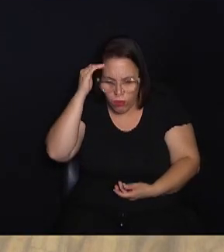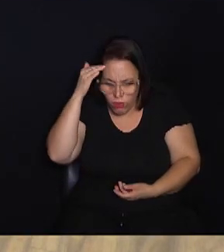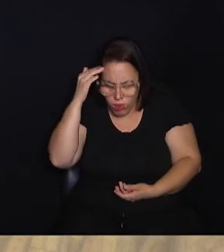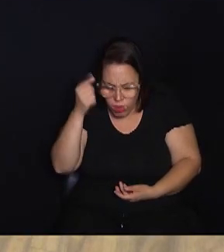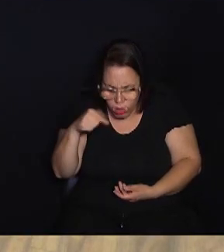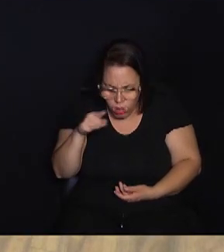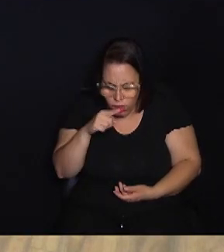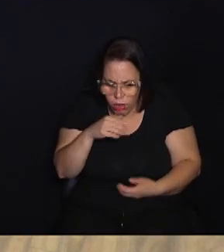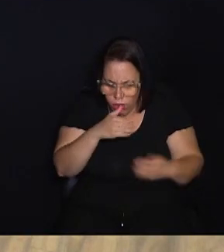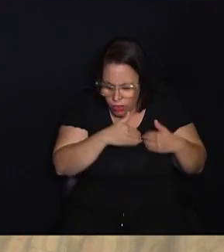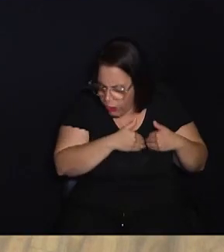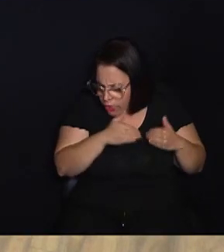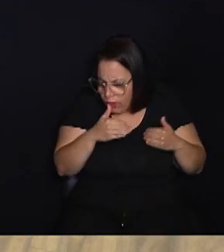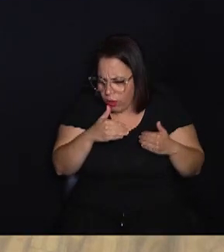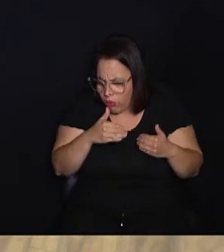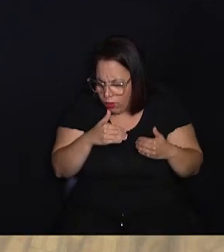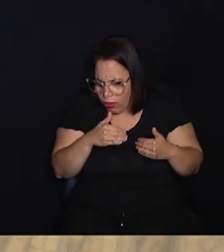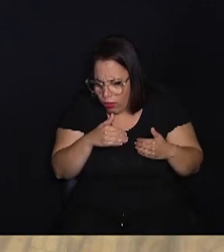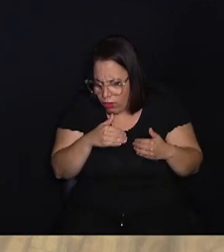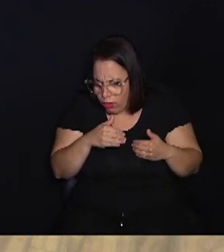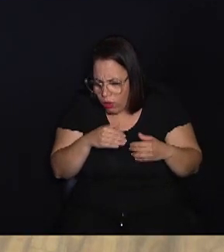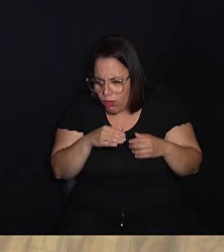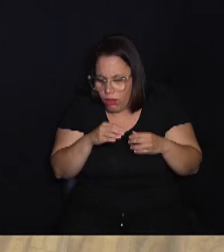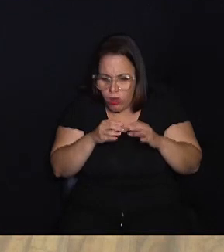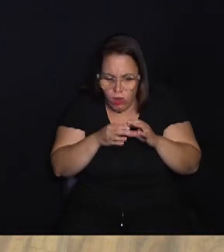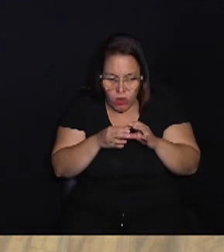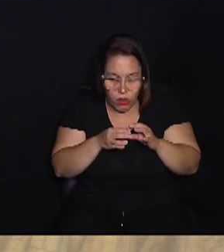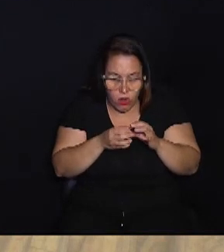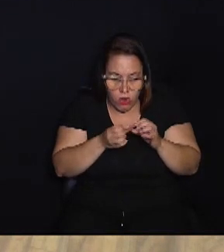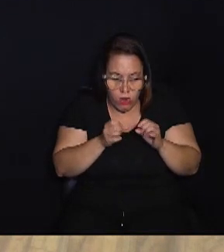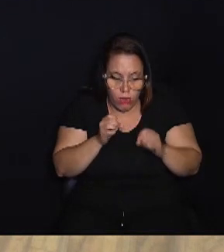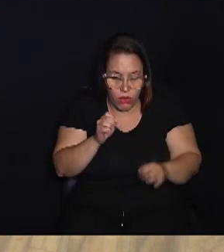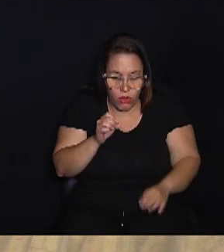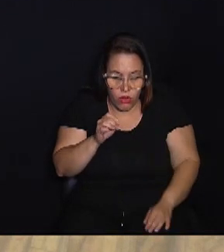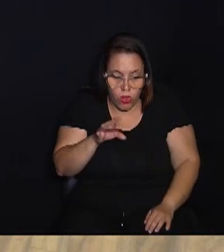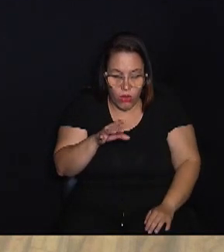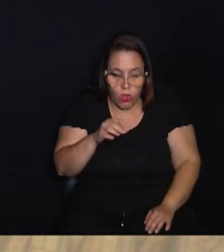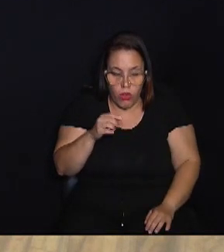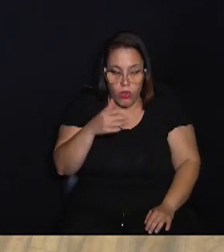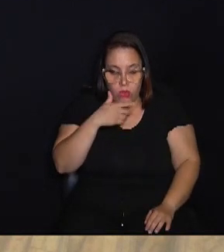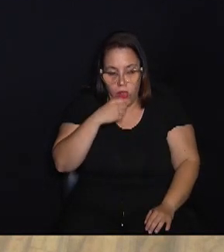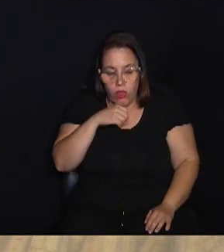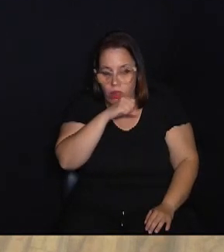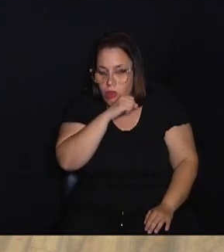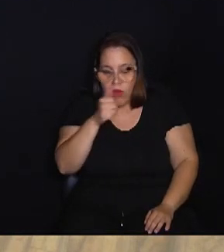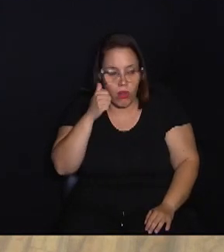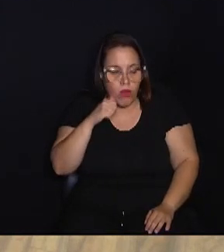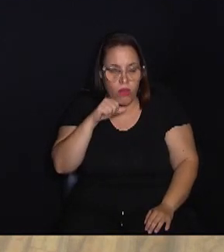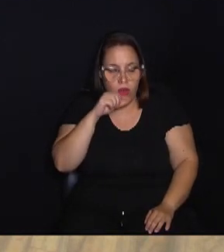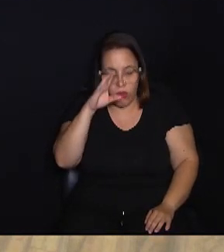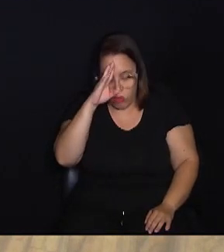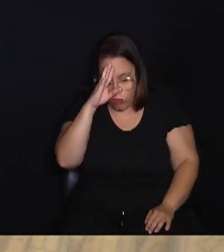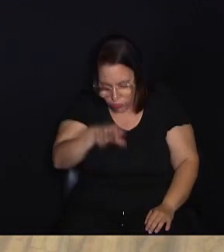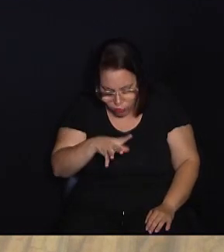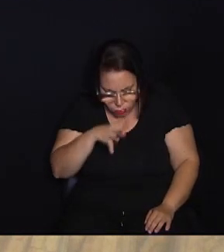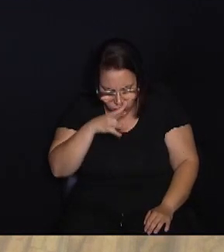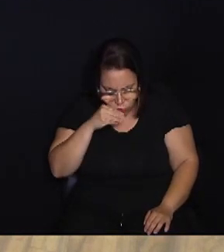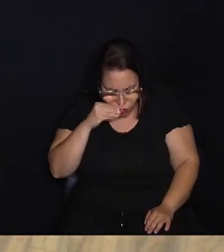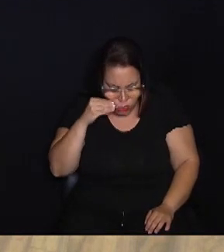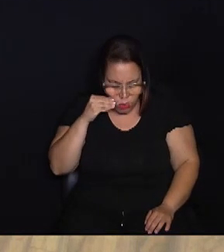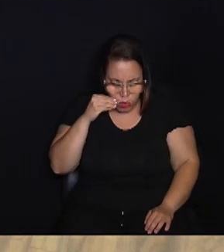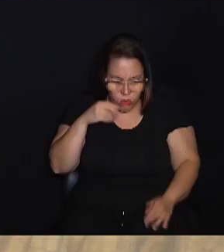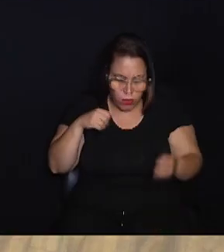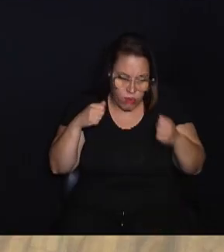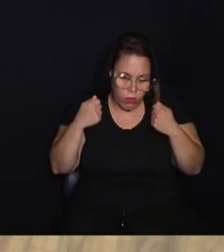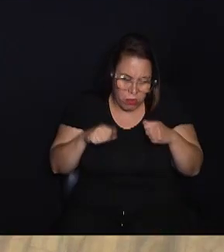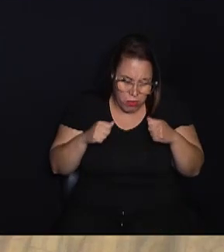uma responsabilidade exclusivamente dos pais ou, principalmente os adolescentes, eles já precisam